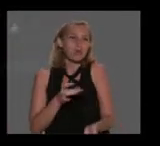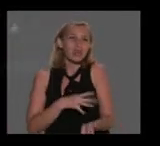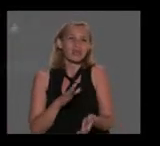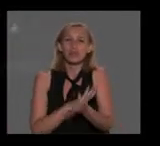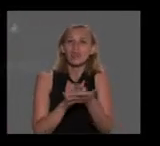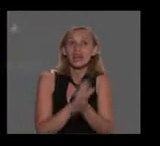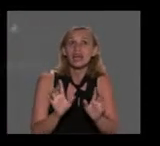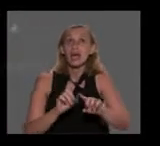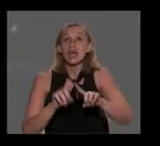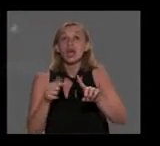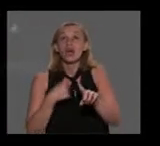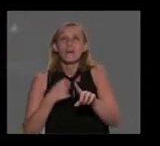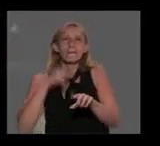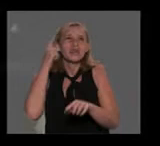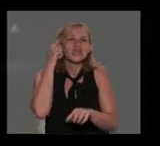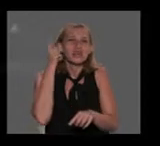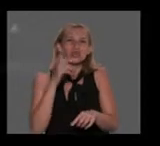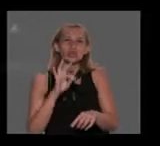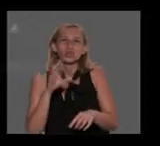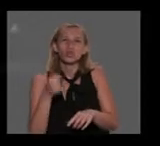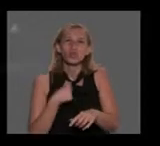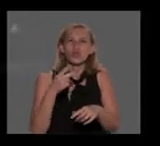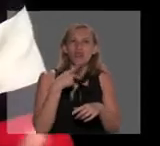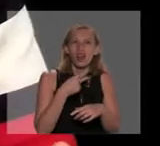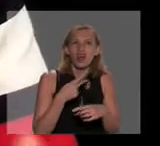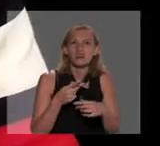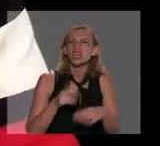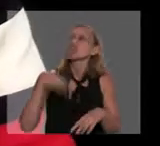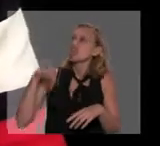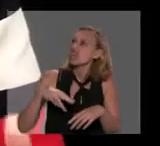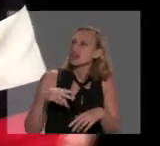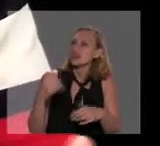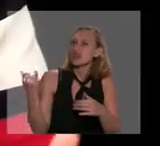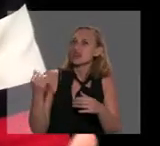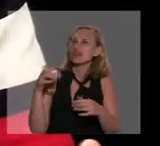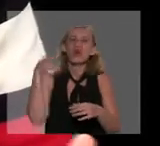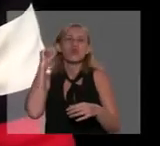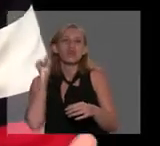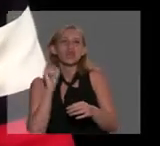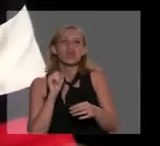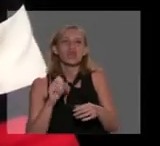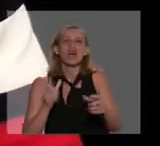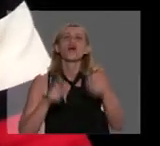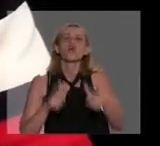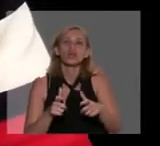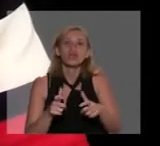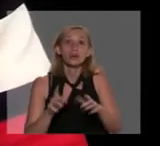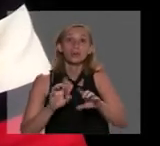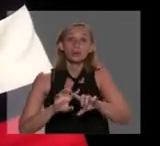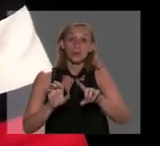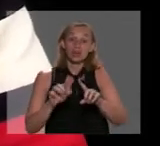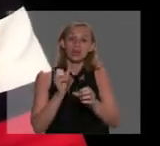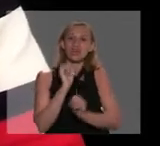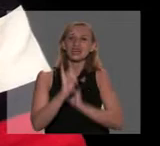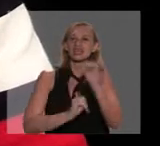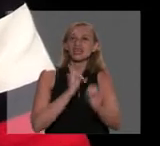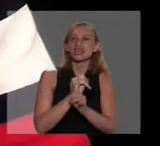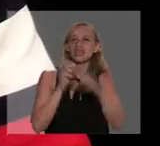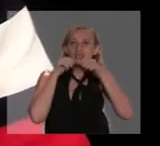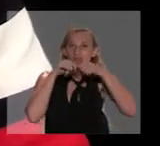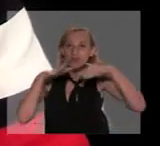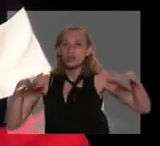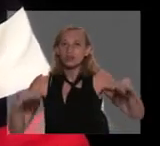E não por medo, nem por nada, porque eu pensava que o que eu estava falando, quem vai me ouvir? Aonde? Né? E a